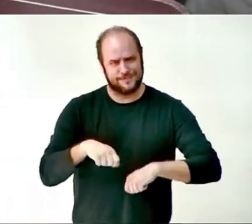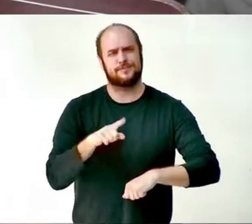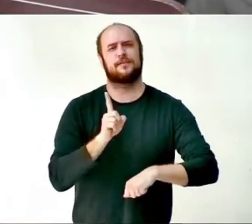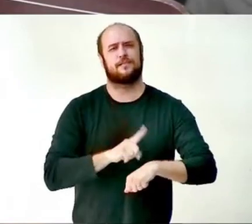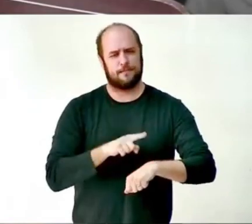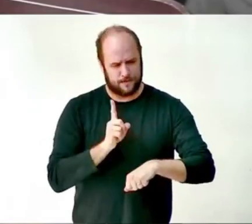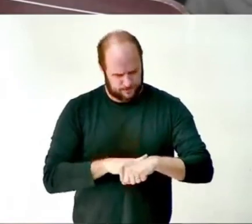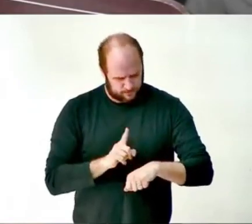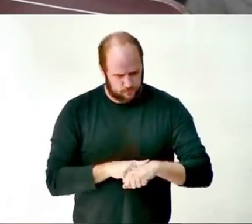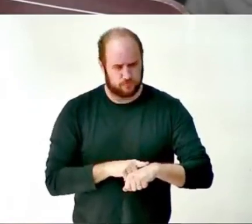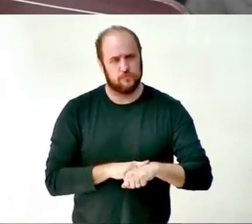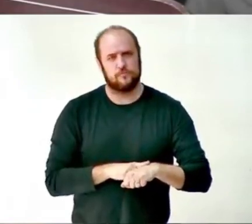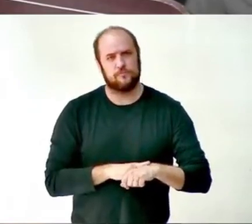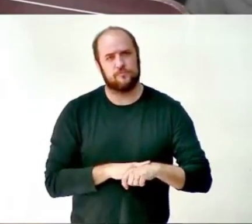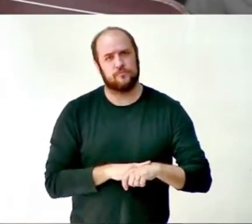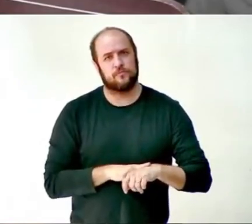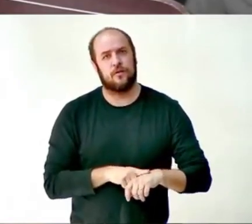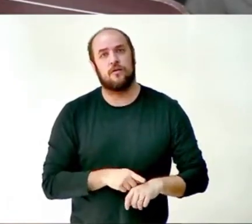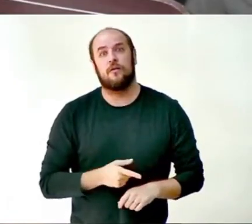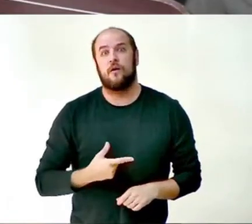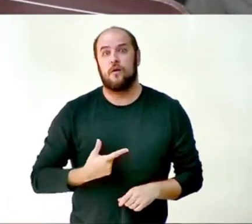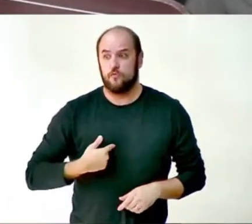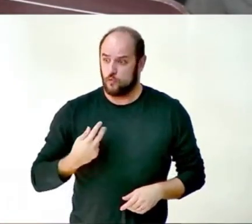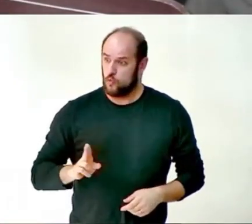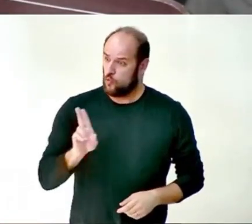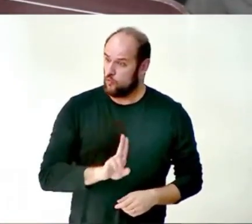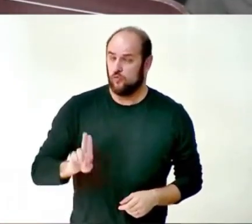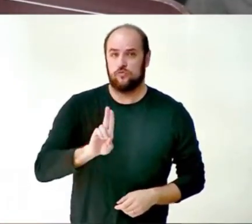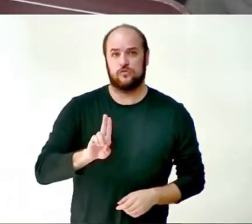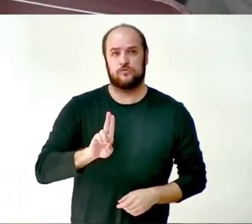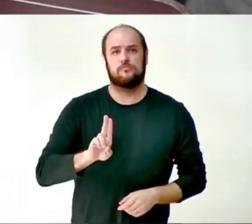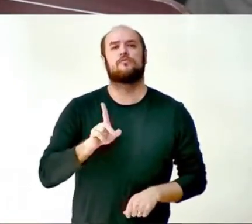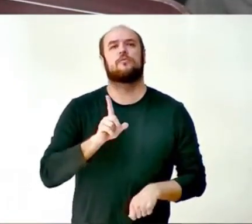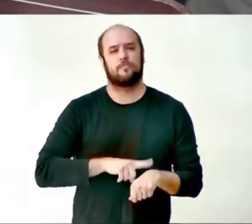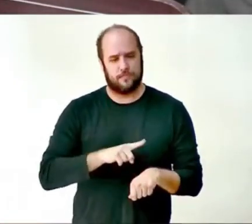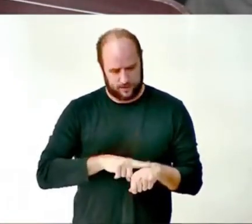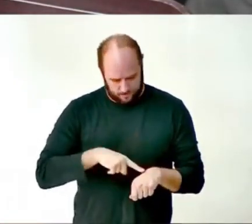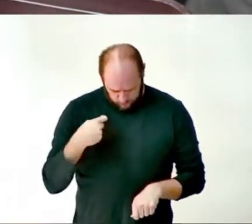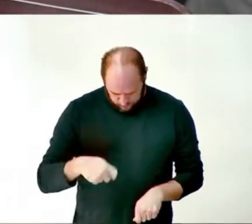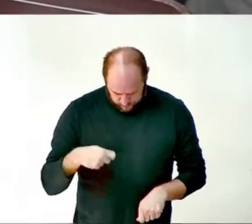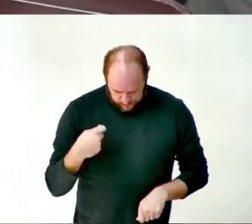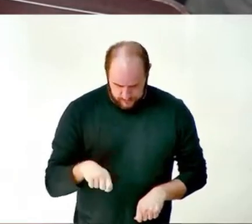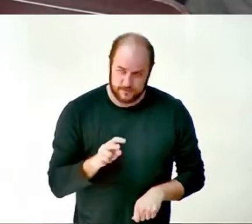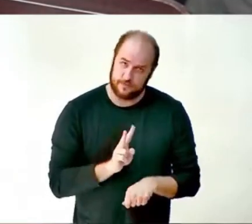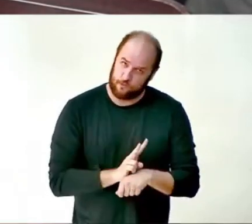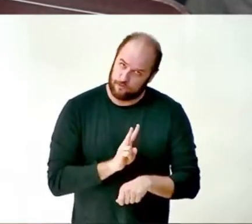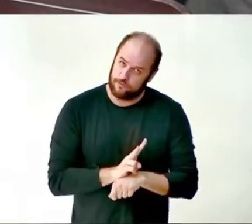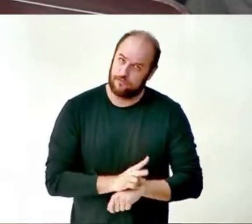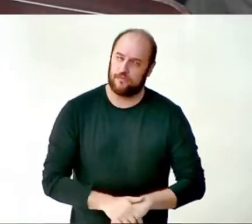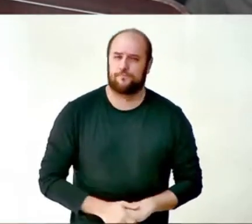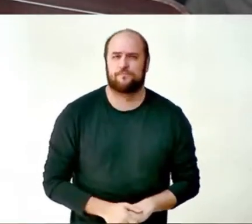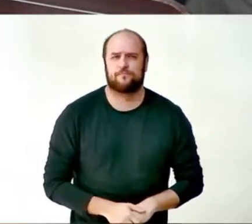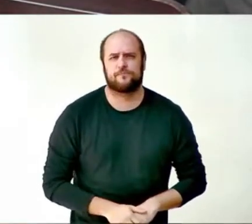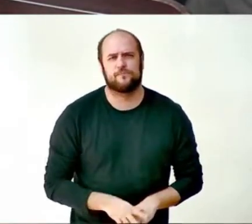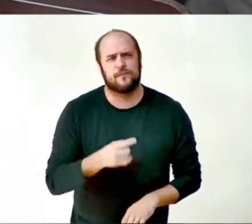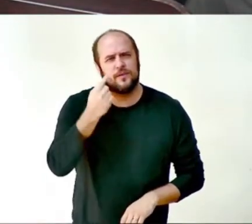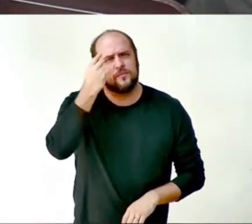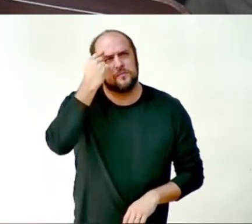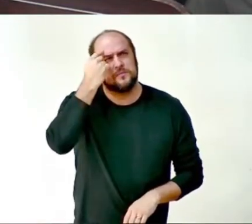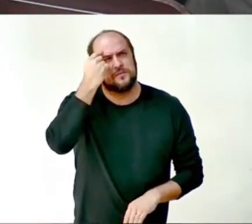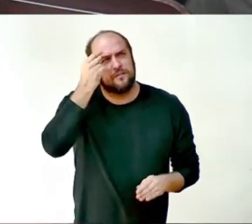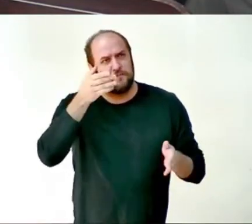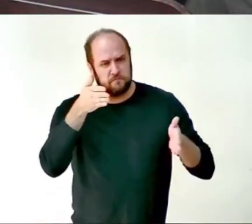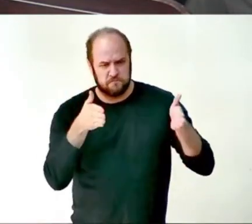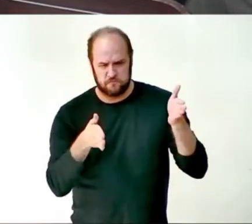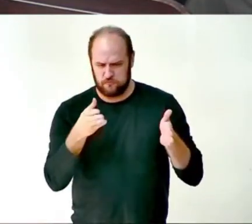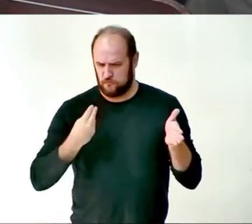de buscar. Para seres útil, tempo hás de guardar. Será que no tempo da nossa